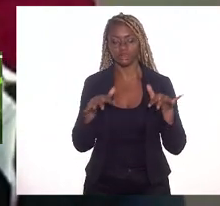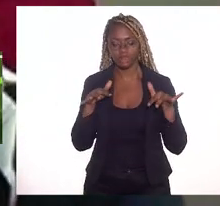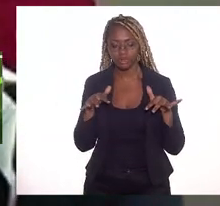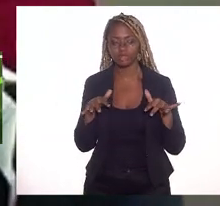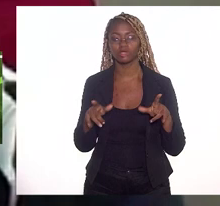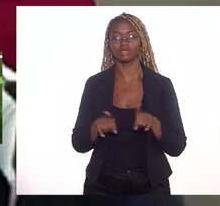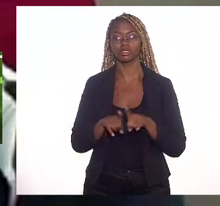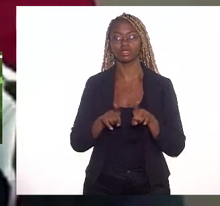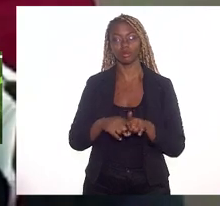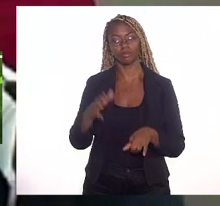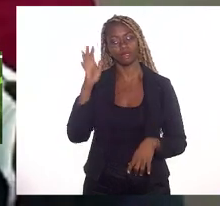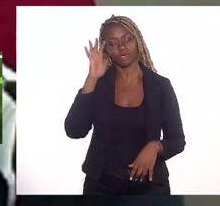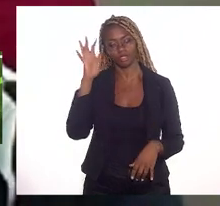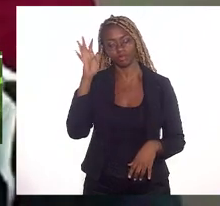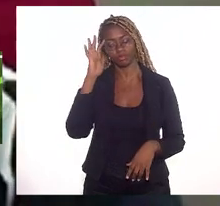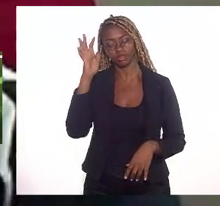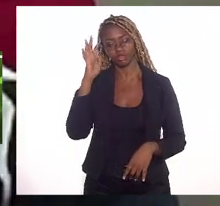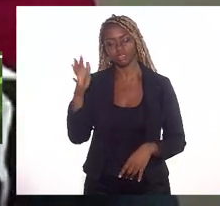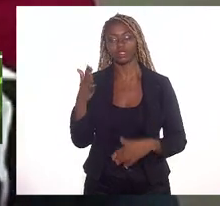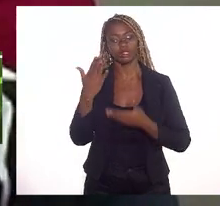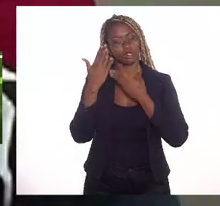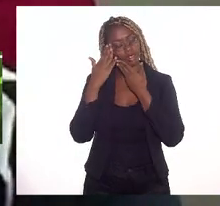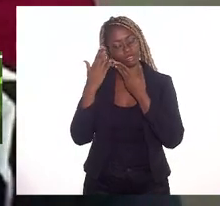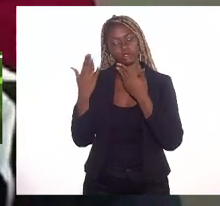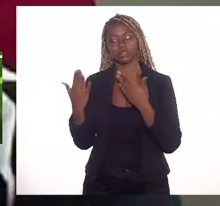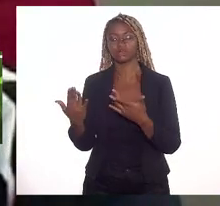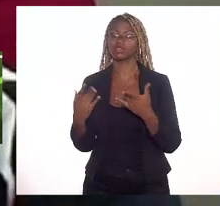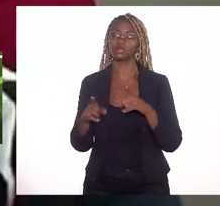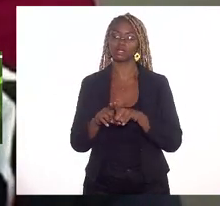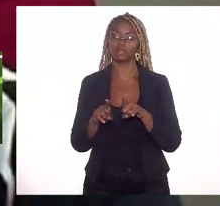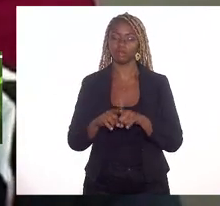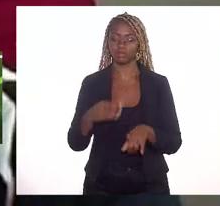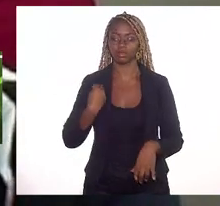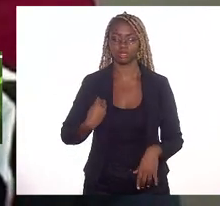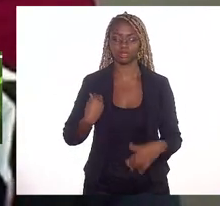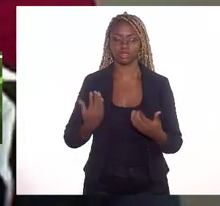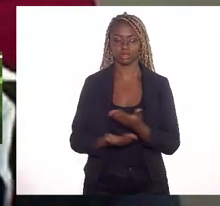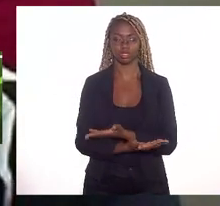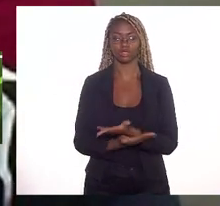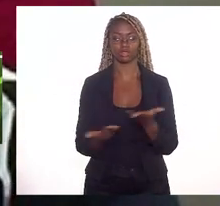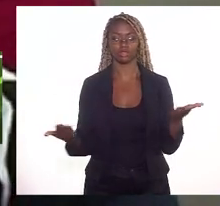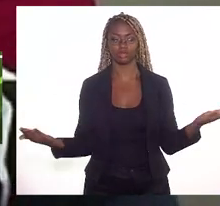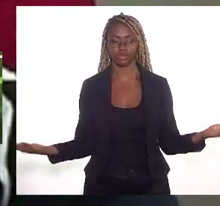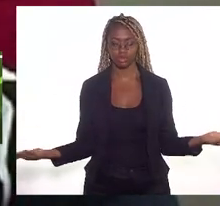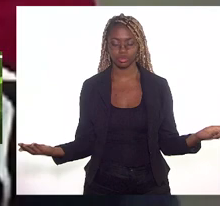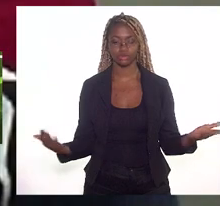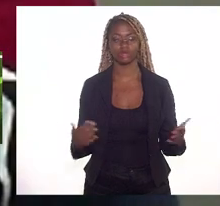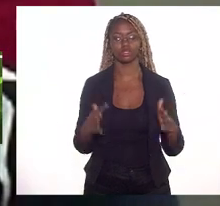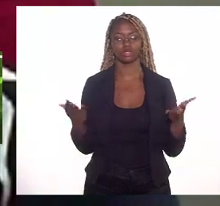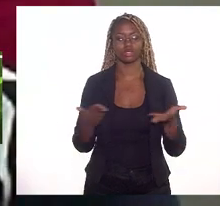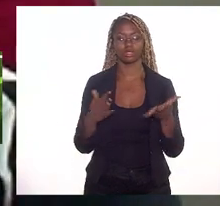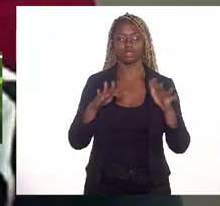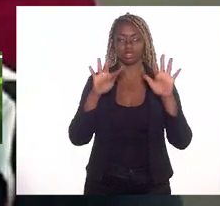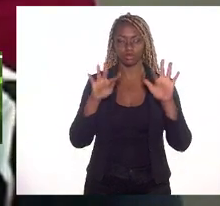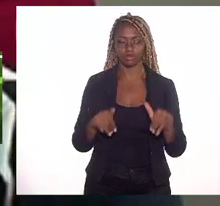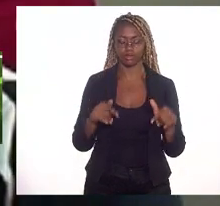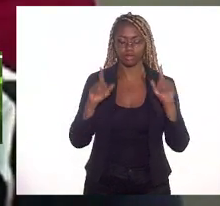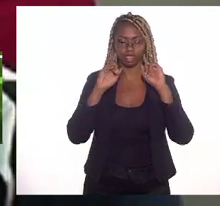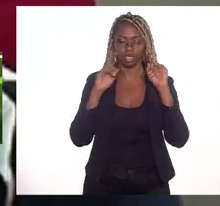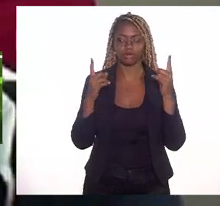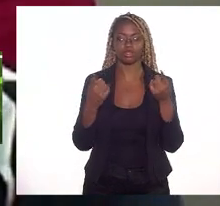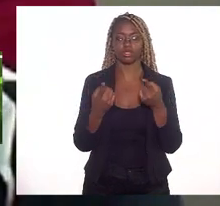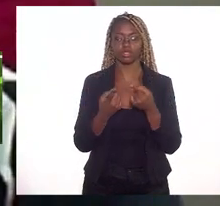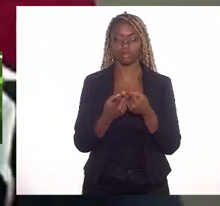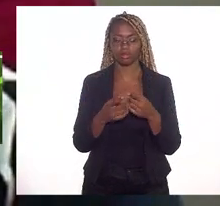a essa reflexão. Eu quero agradecer a presença de todas e todos e vou declarar encerrada a